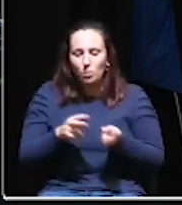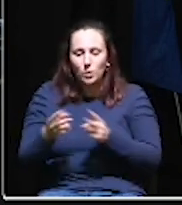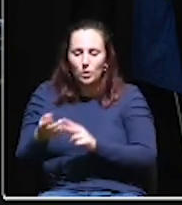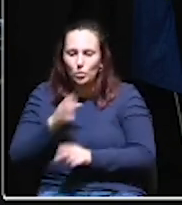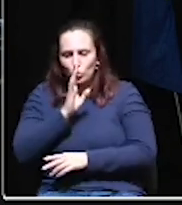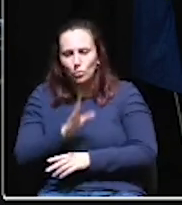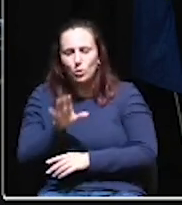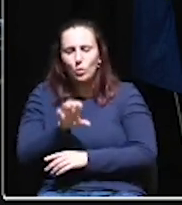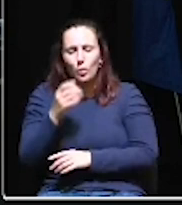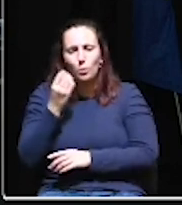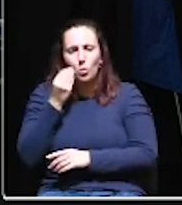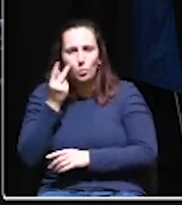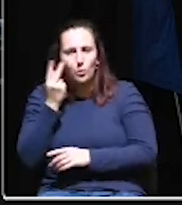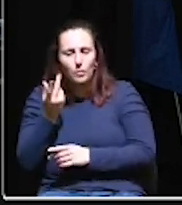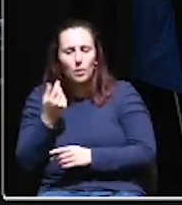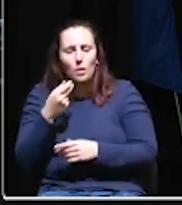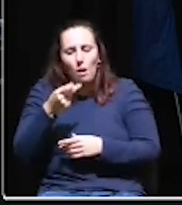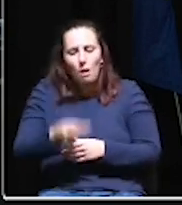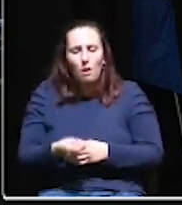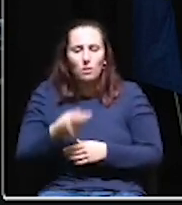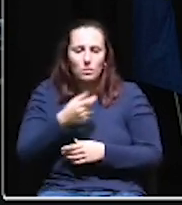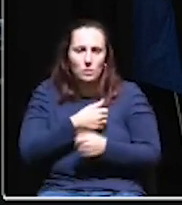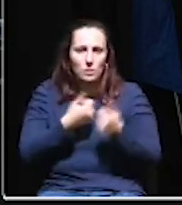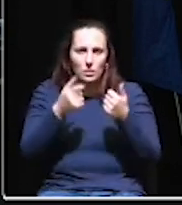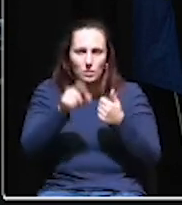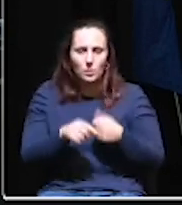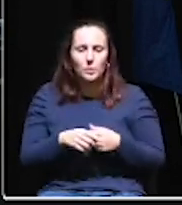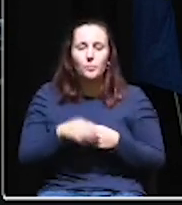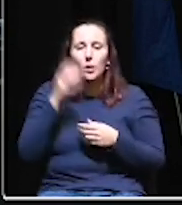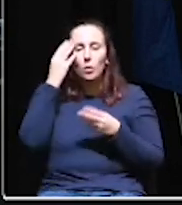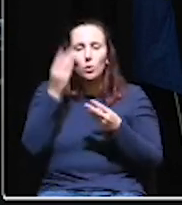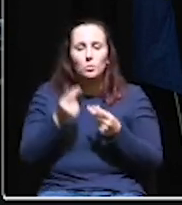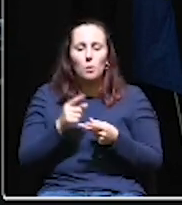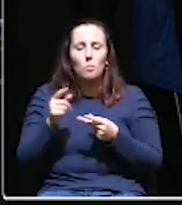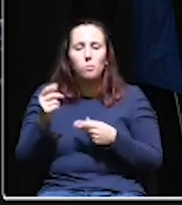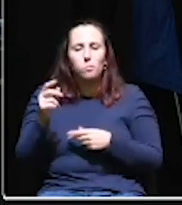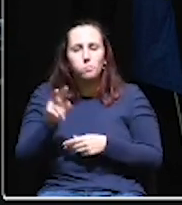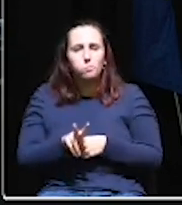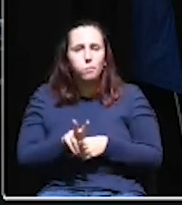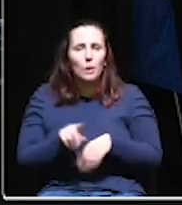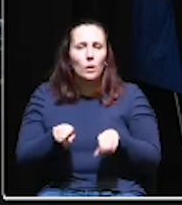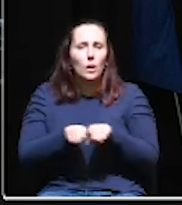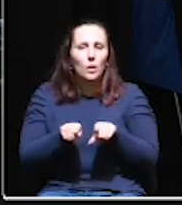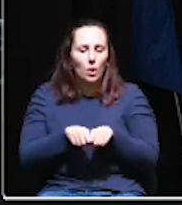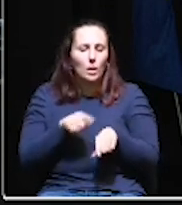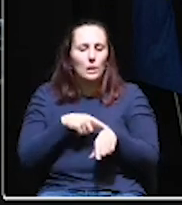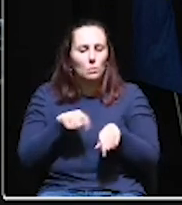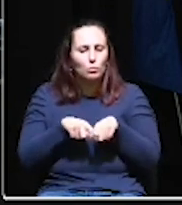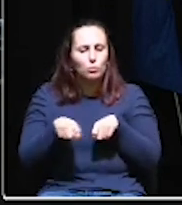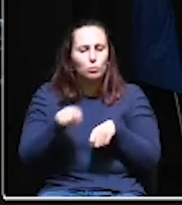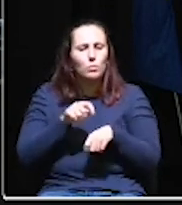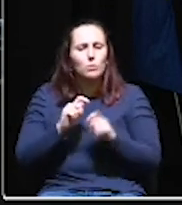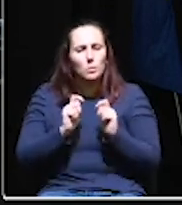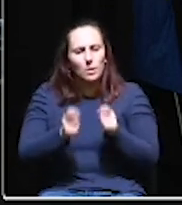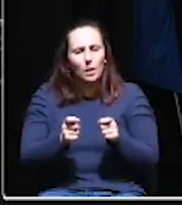forma como vivemos e como estamos na cidade. Este segundo orçamento é também o primeiro que é apresentado já com tempo efetivo de mandato.